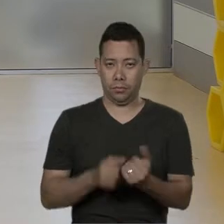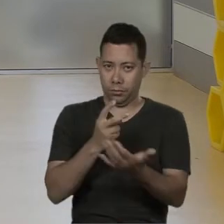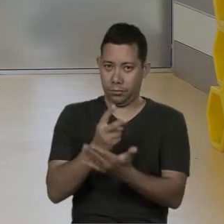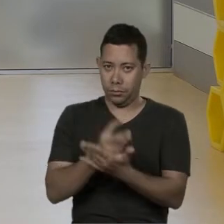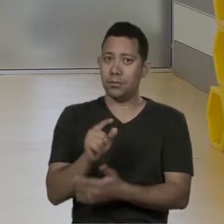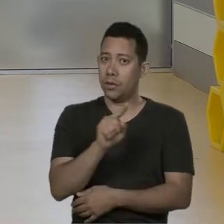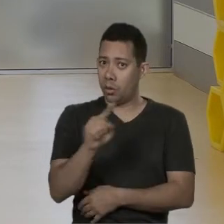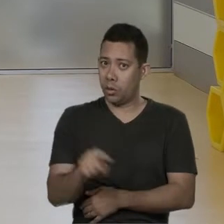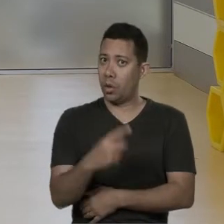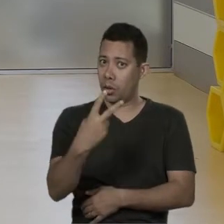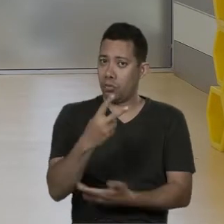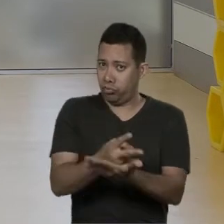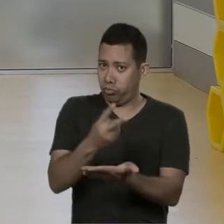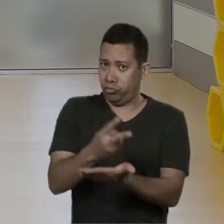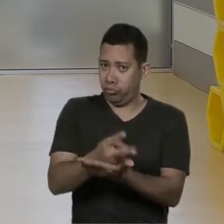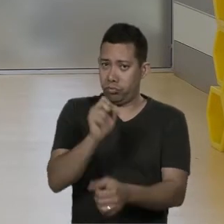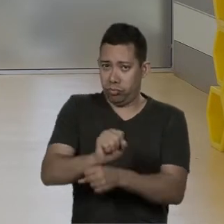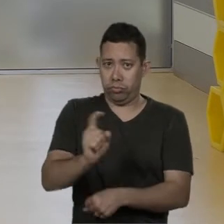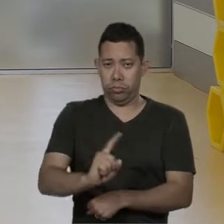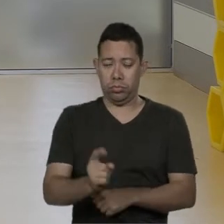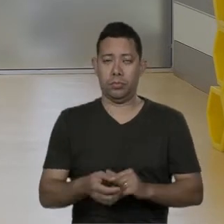Se mantendo em zona 2 ainda, beleza?